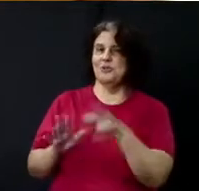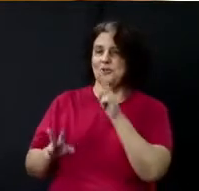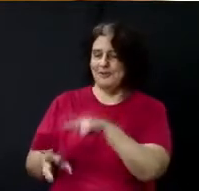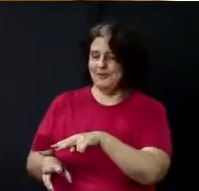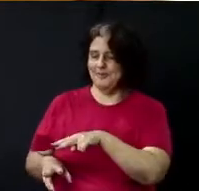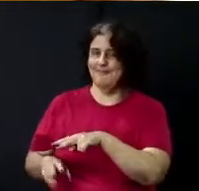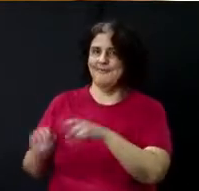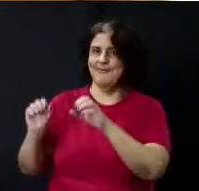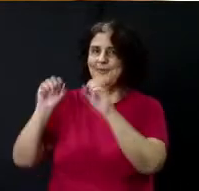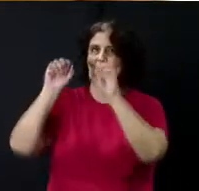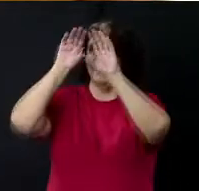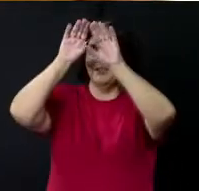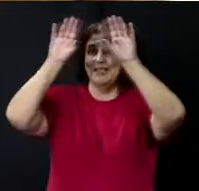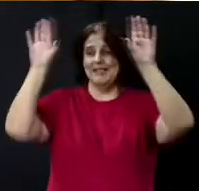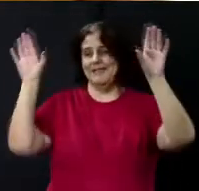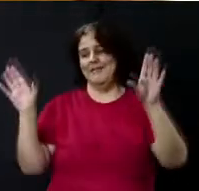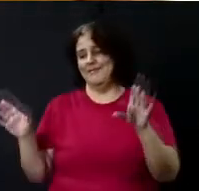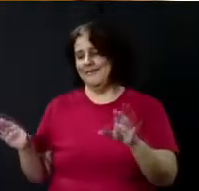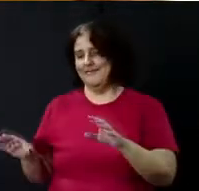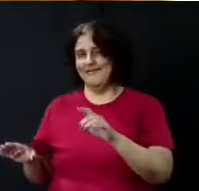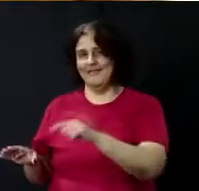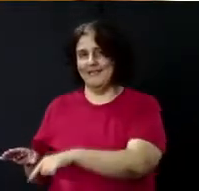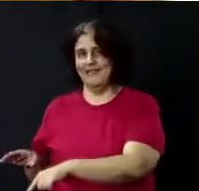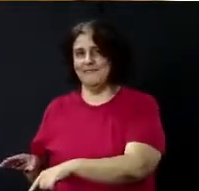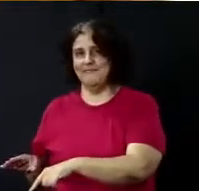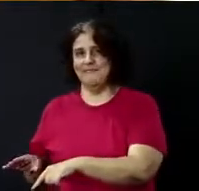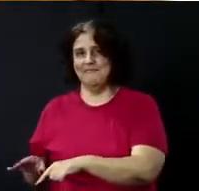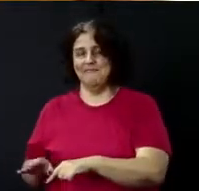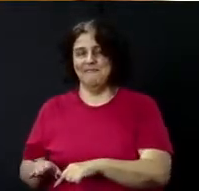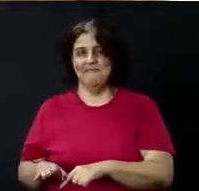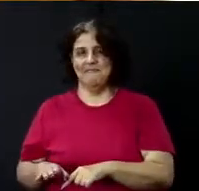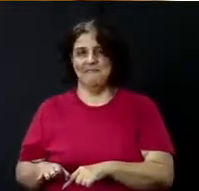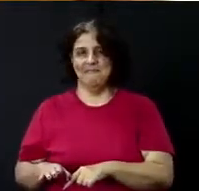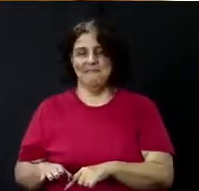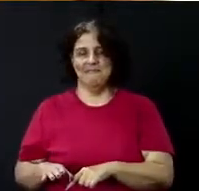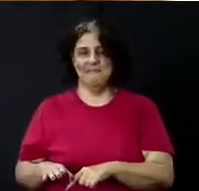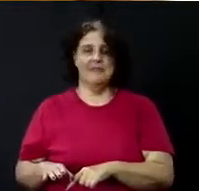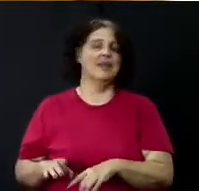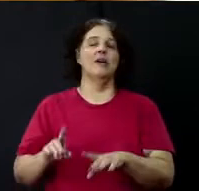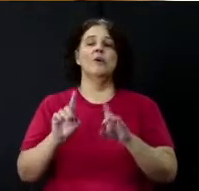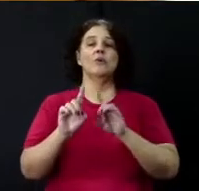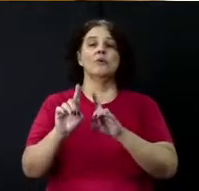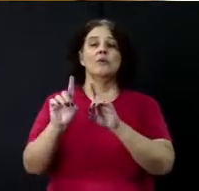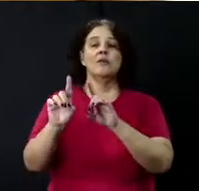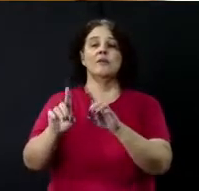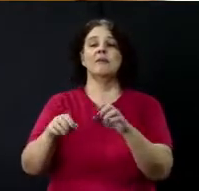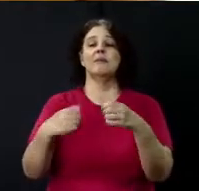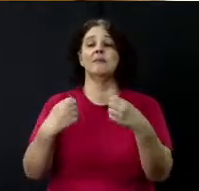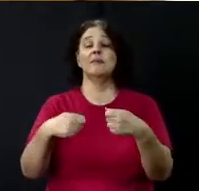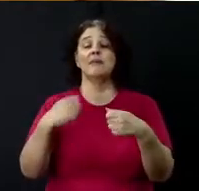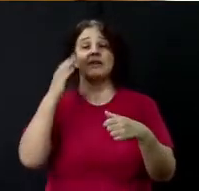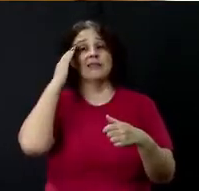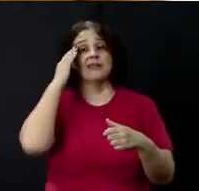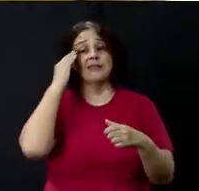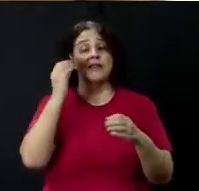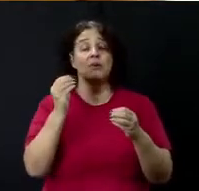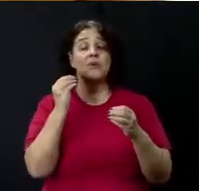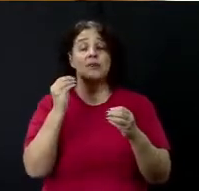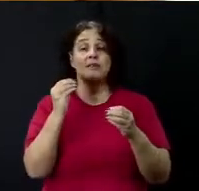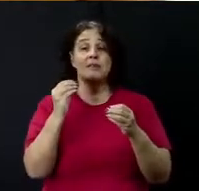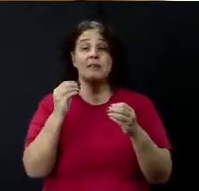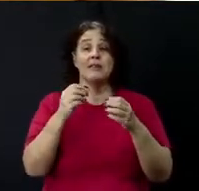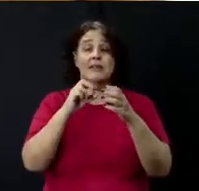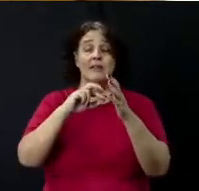discípulos precisariam entender o que era a completa escuridão e o que seria